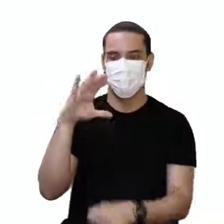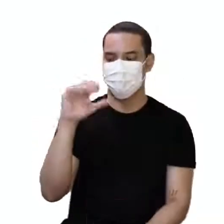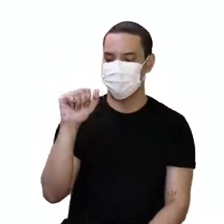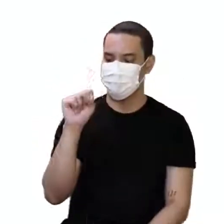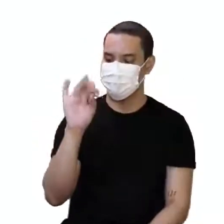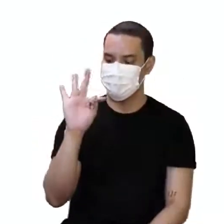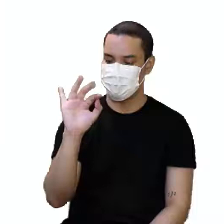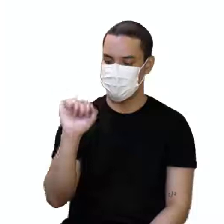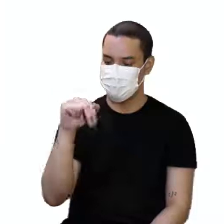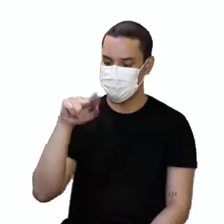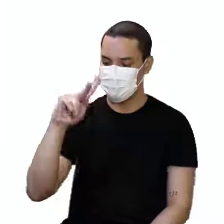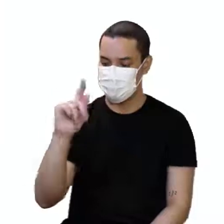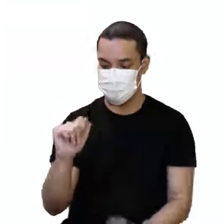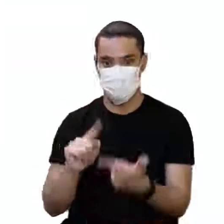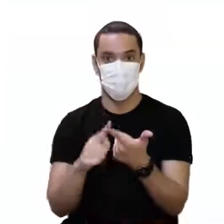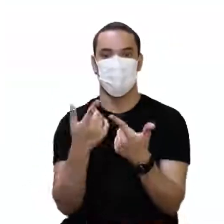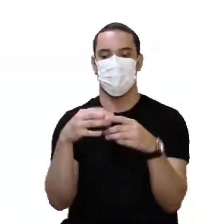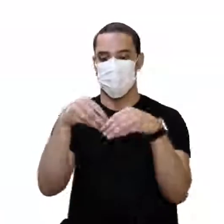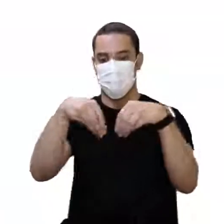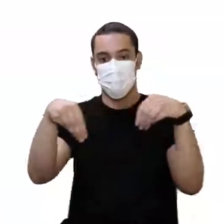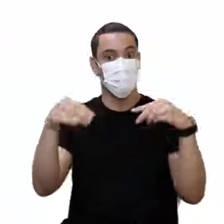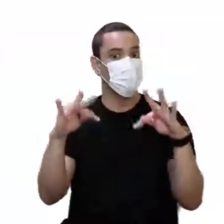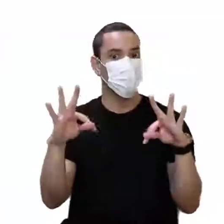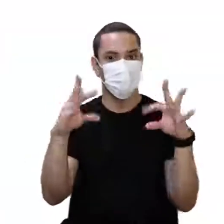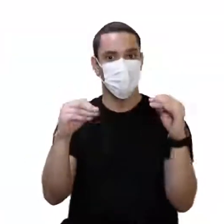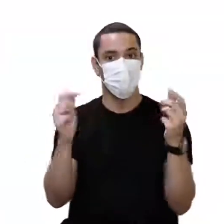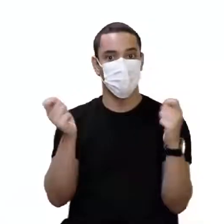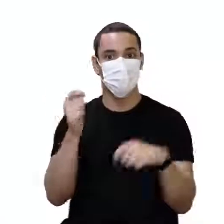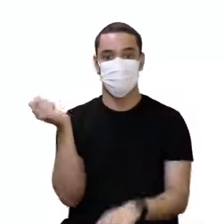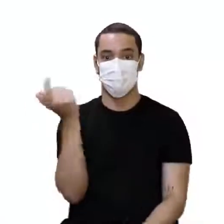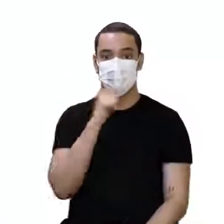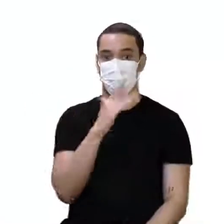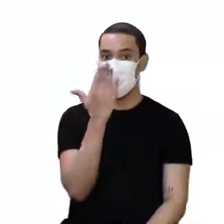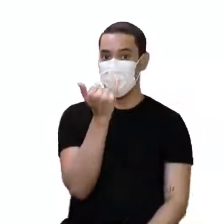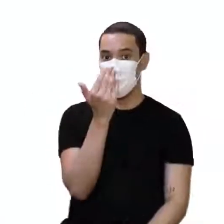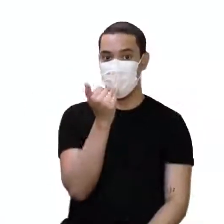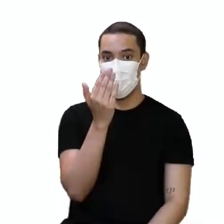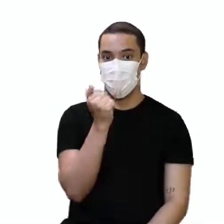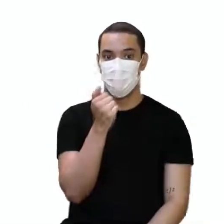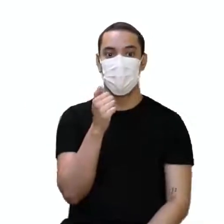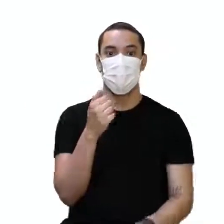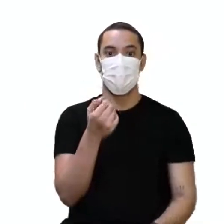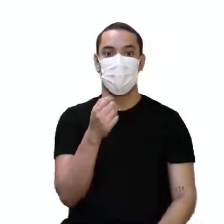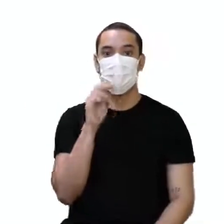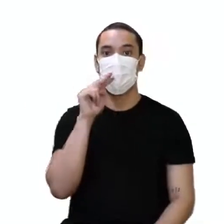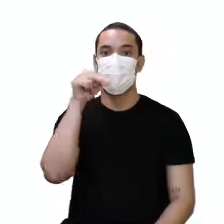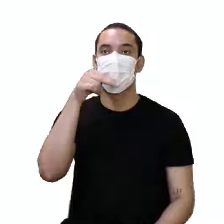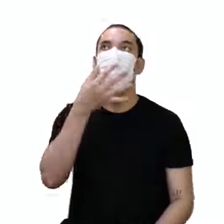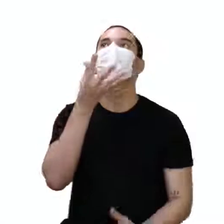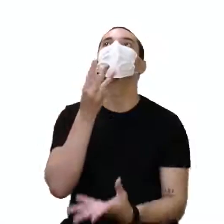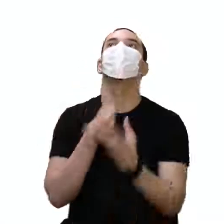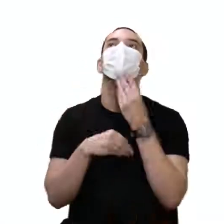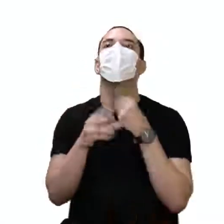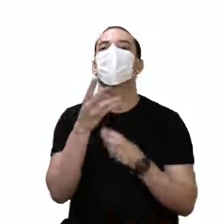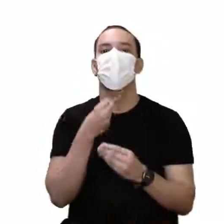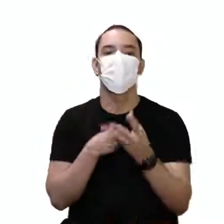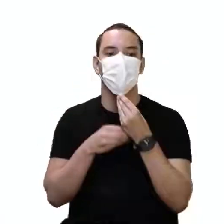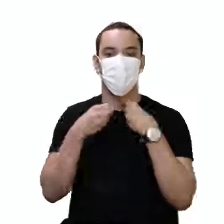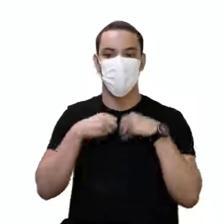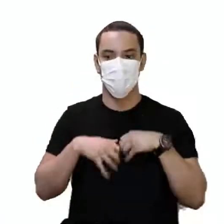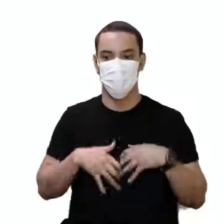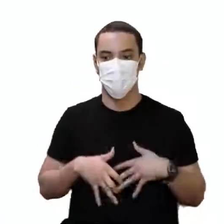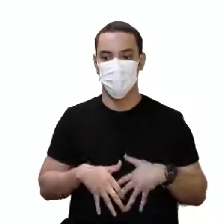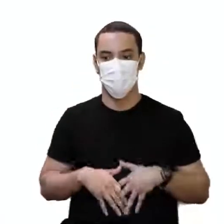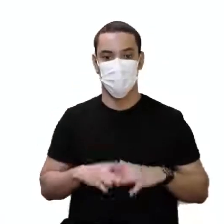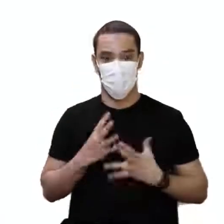bico eles acabam quebrando e cortando e conseguem se alimentar. A linguazinha dele vai trazendo esse alimento para o esôfago e